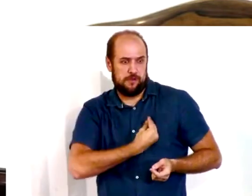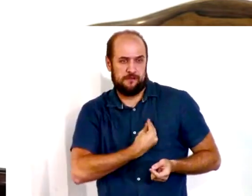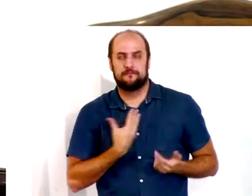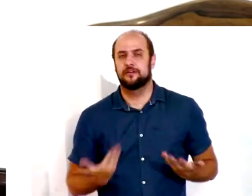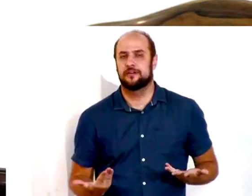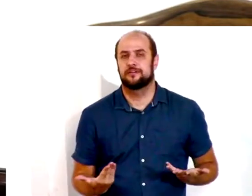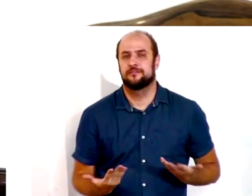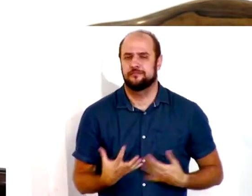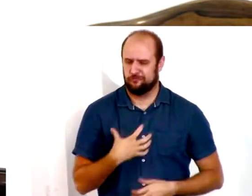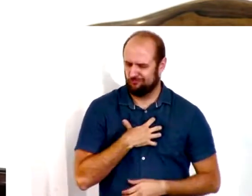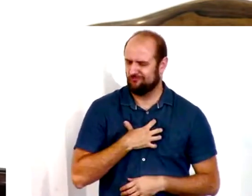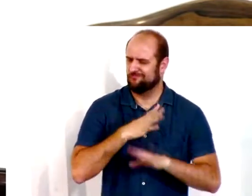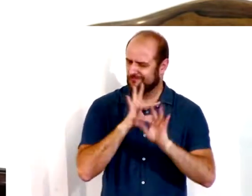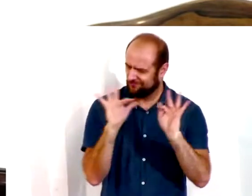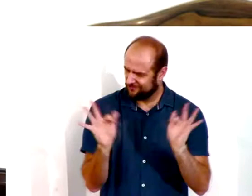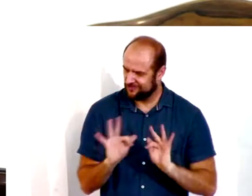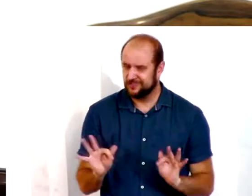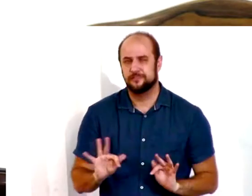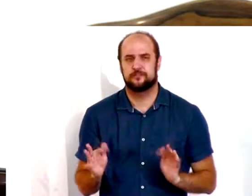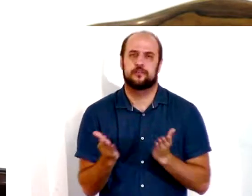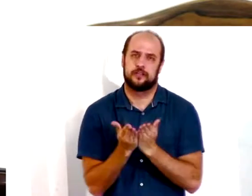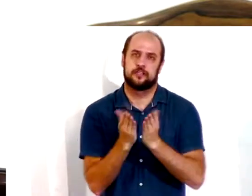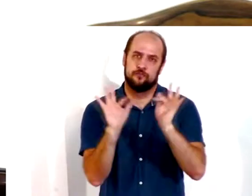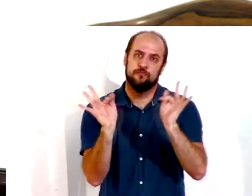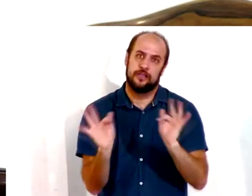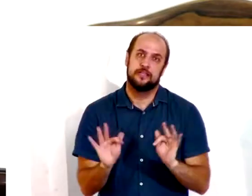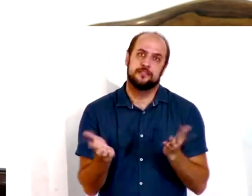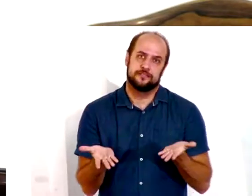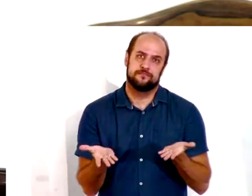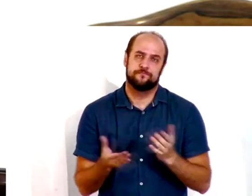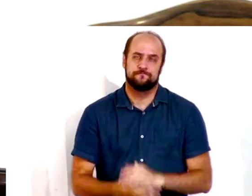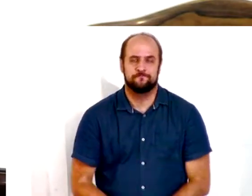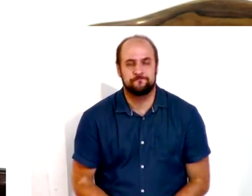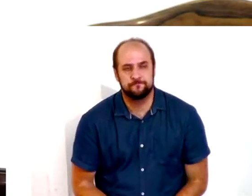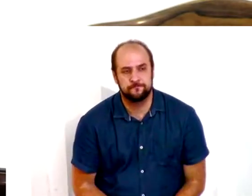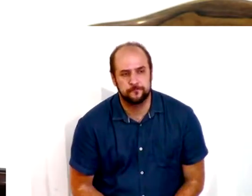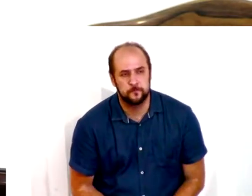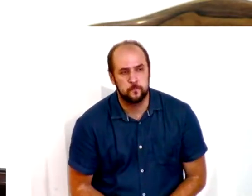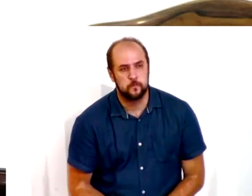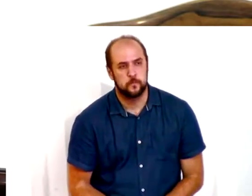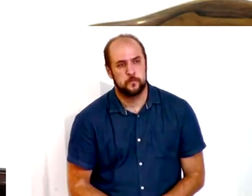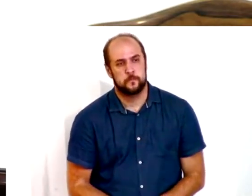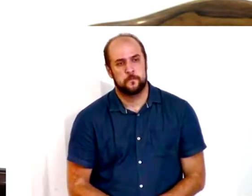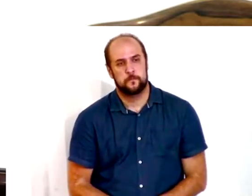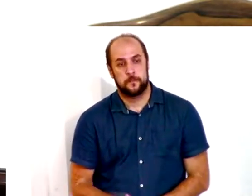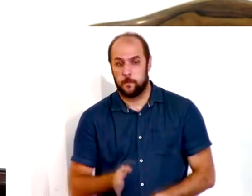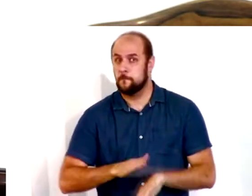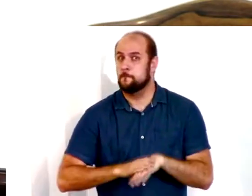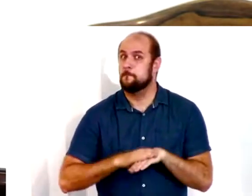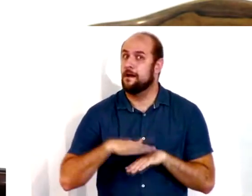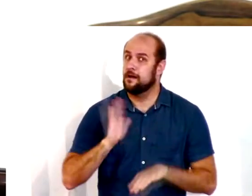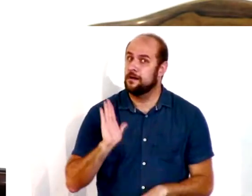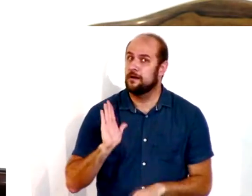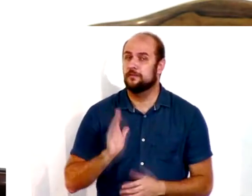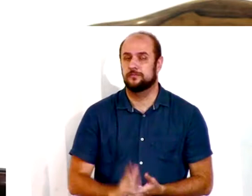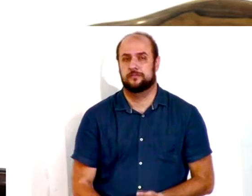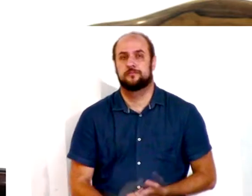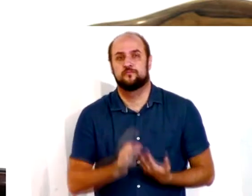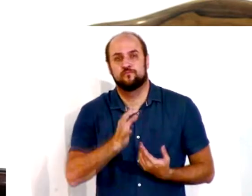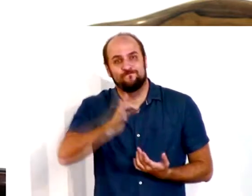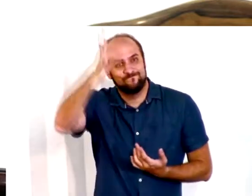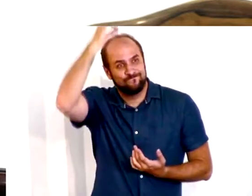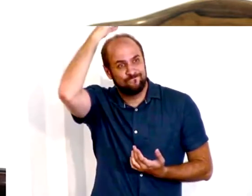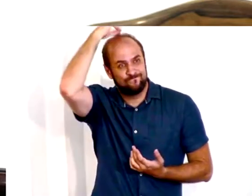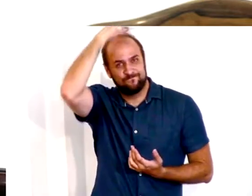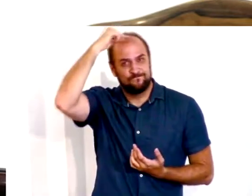Mas o motivo que levaria o crente a viver em contentamento. Fora isso, o que o Espírito